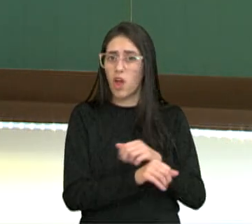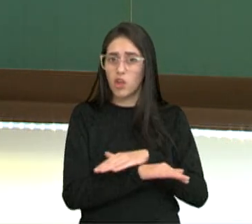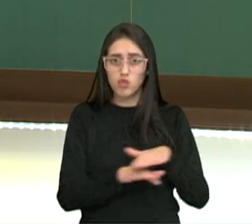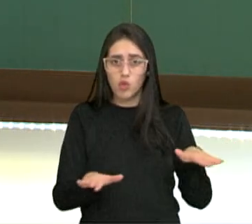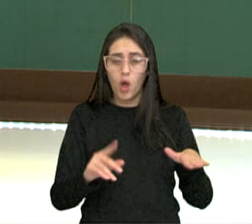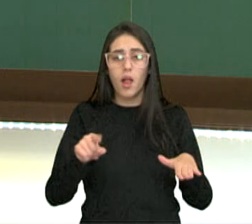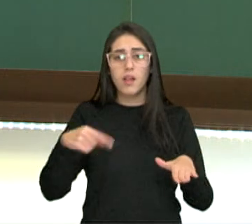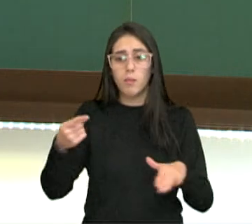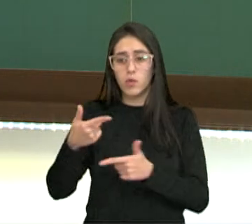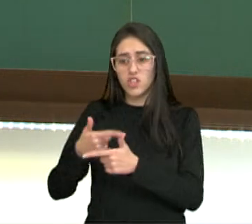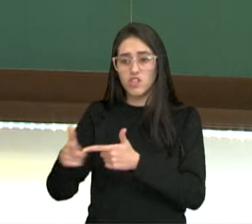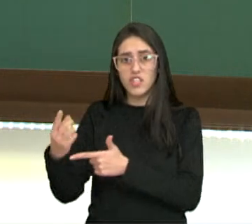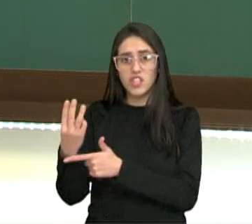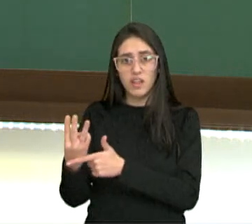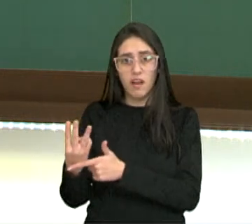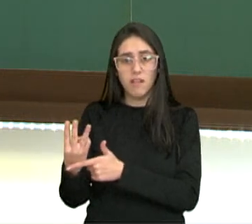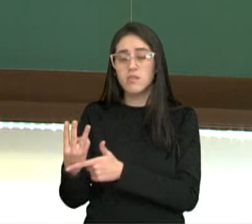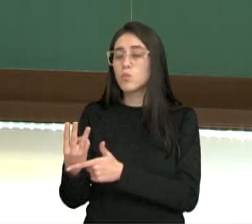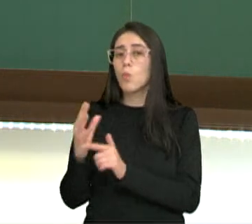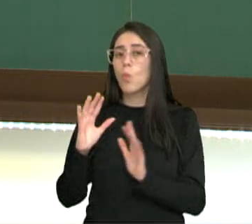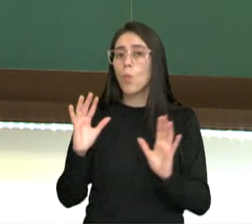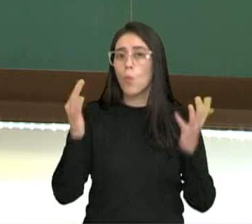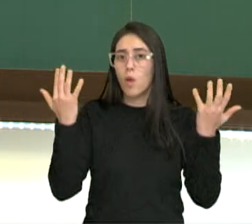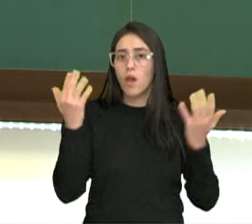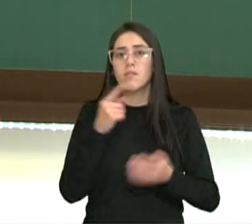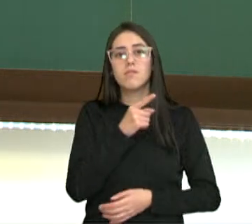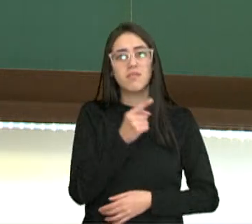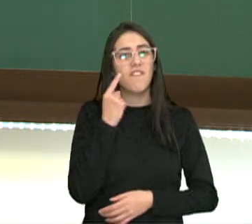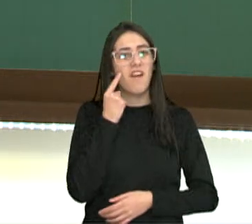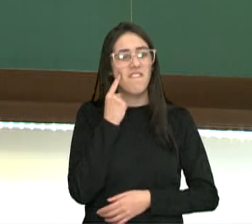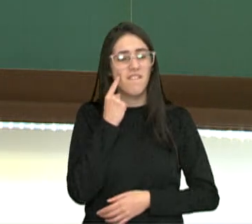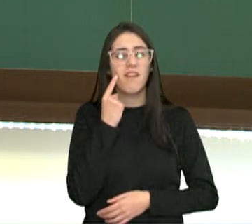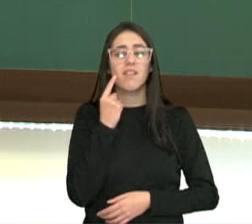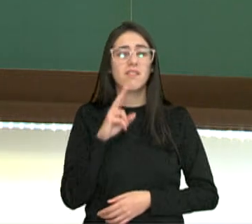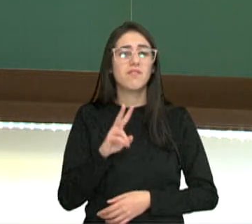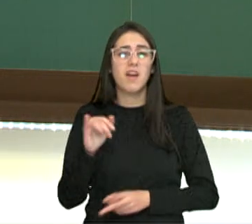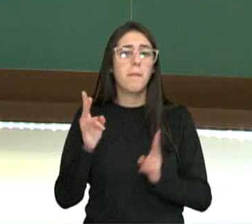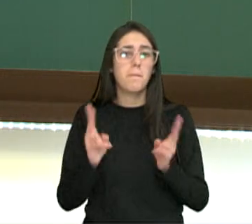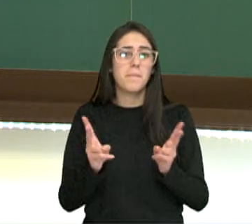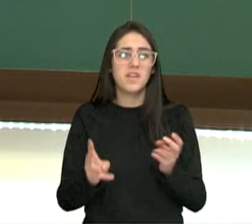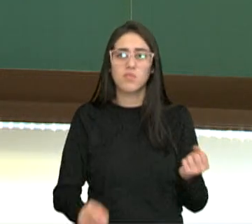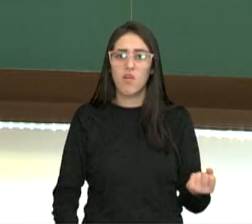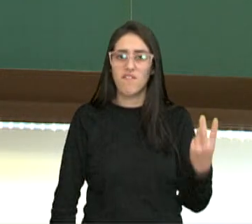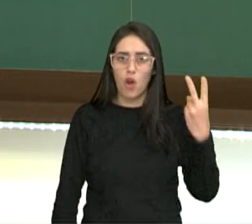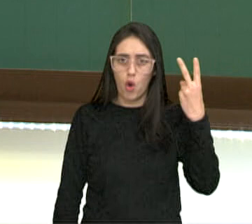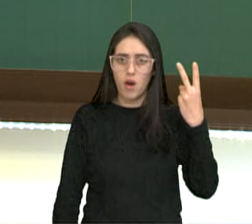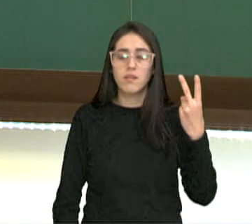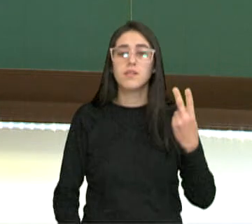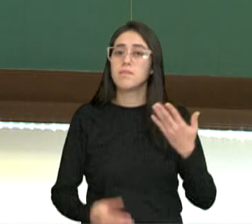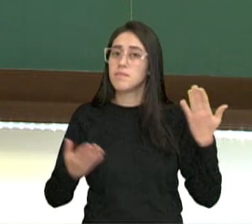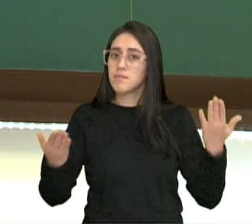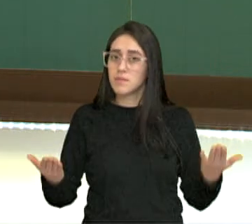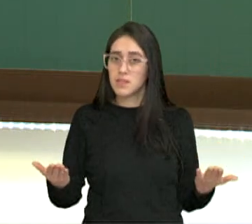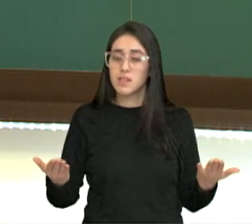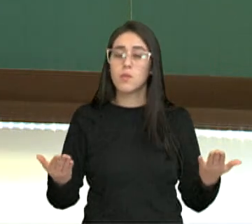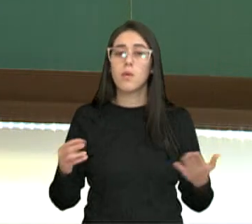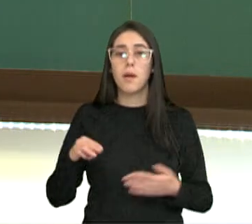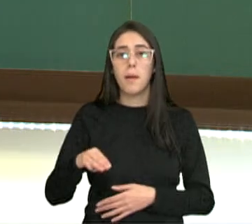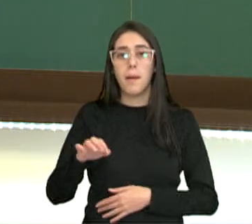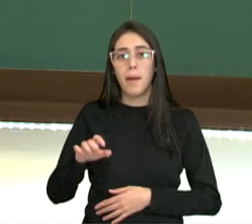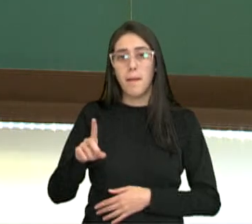e dividir por 3, você vai perceber que vai dar o mesmo valor de média, tá? Então, para que a